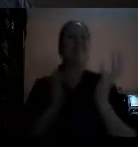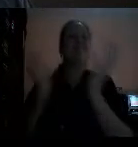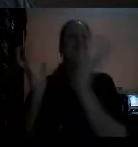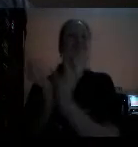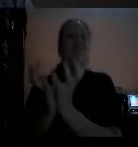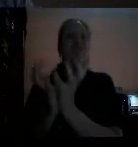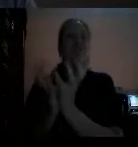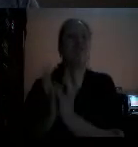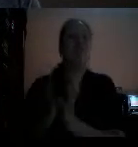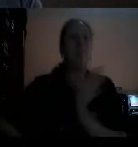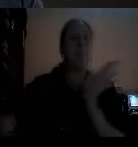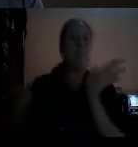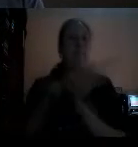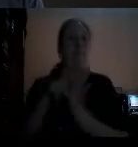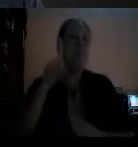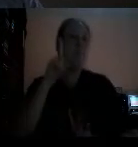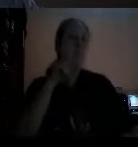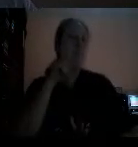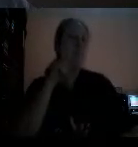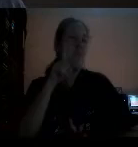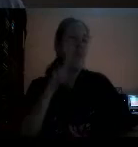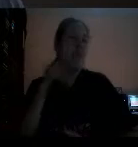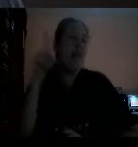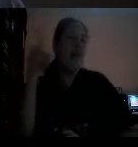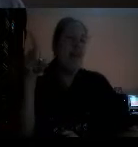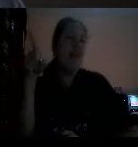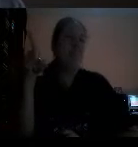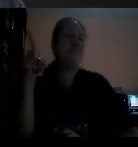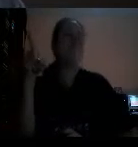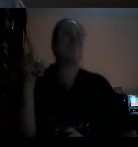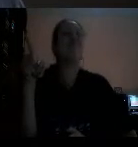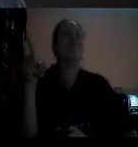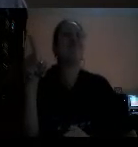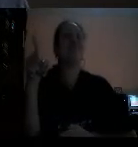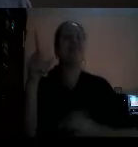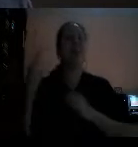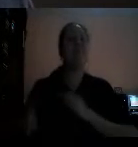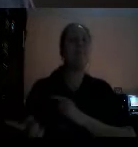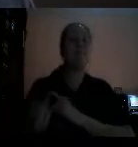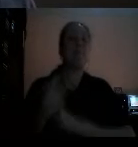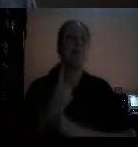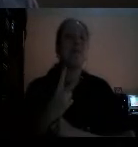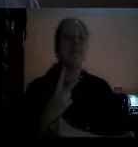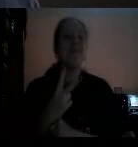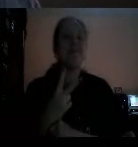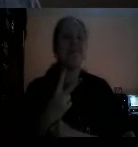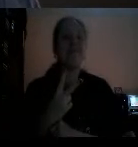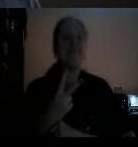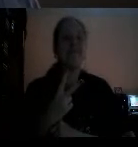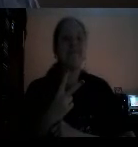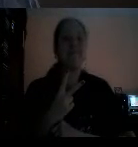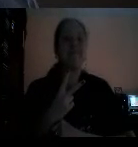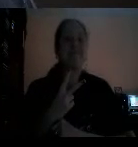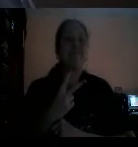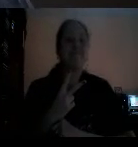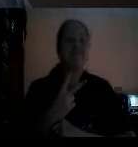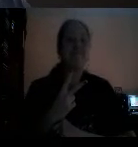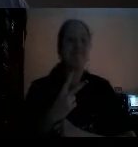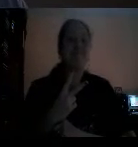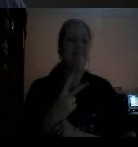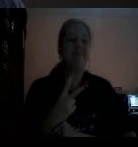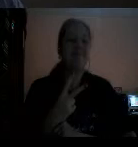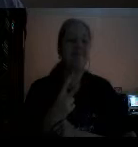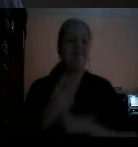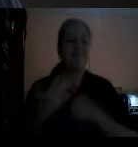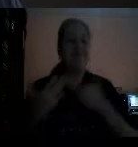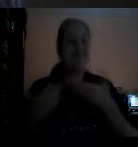do poderio soviético avançar, ele vai ser o quê? Severamente acertado ao longo do caminho, tá? Através dos